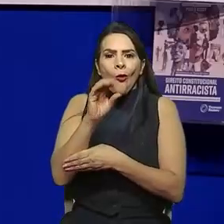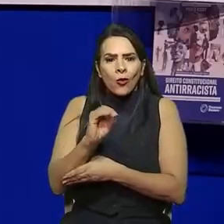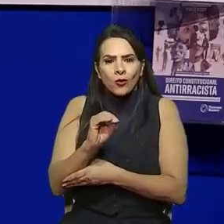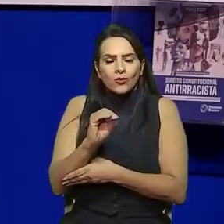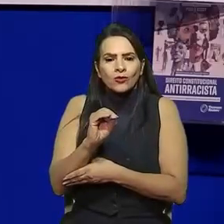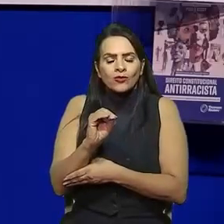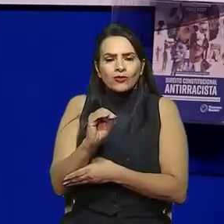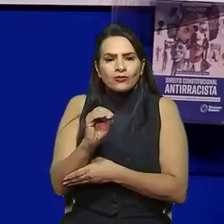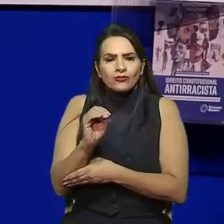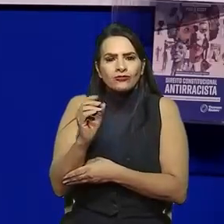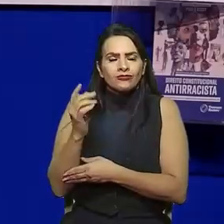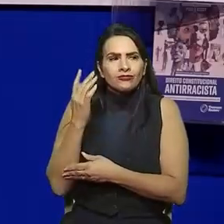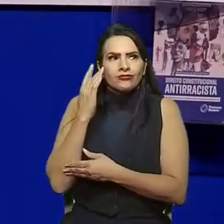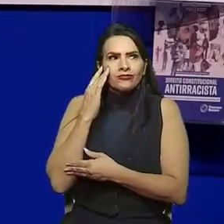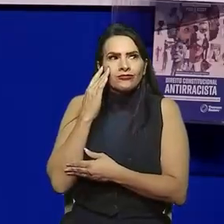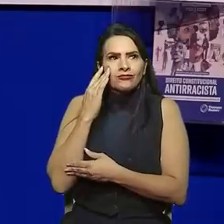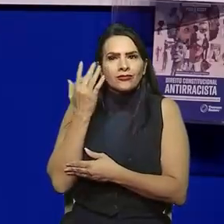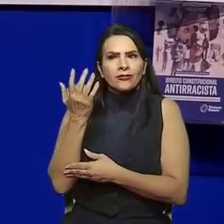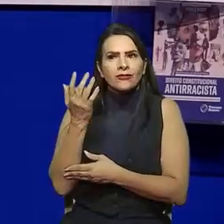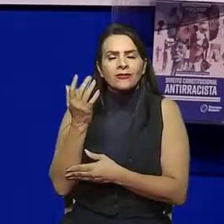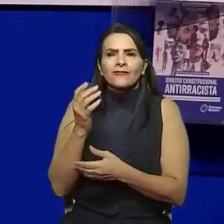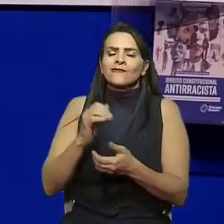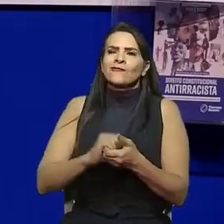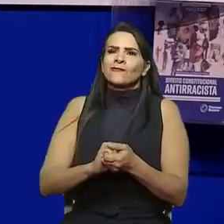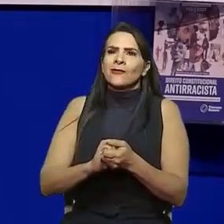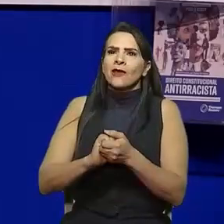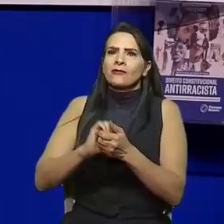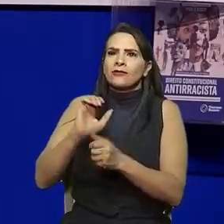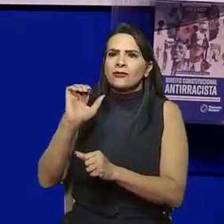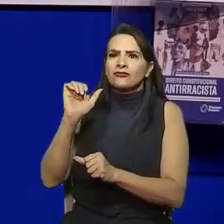que eu um dia resolvi transformar num roteiro.